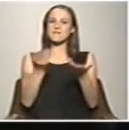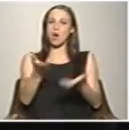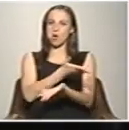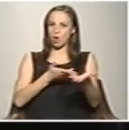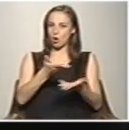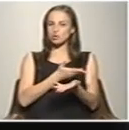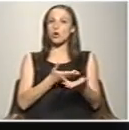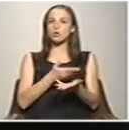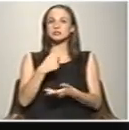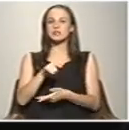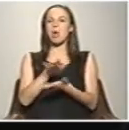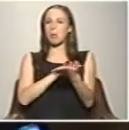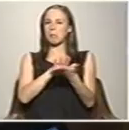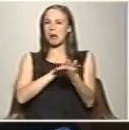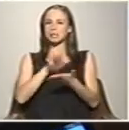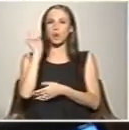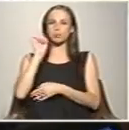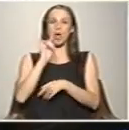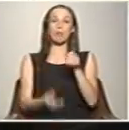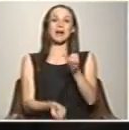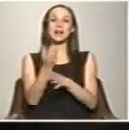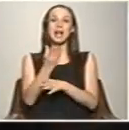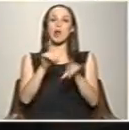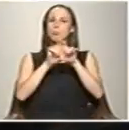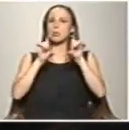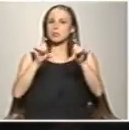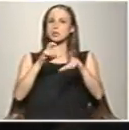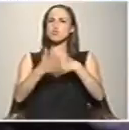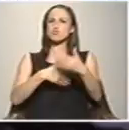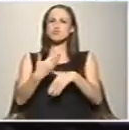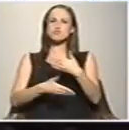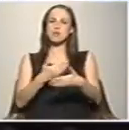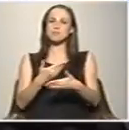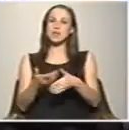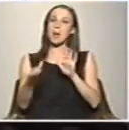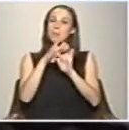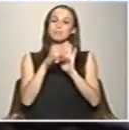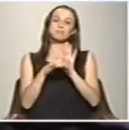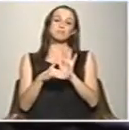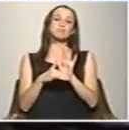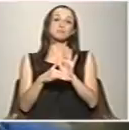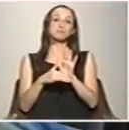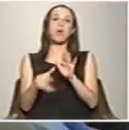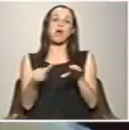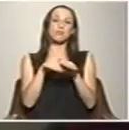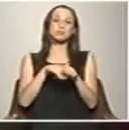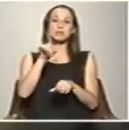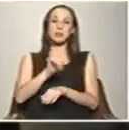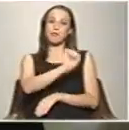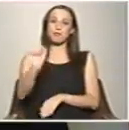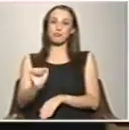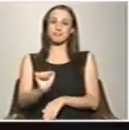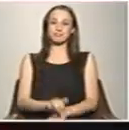os fundamentos essenciais para criarem uma empresa de sucesso. Fique connosco porque este programa também é seu.